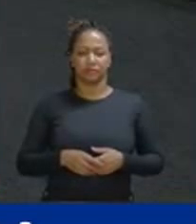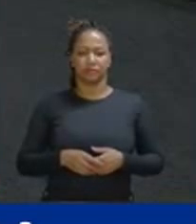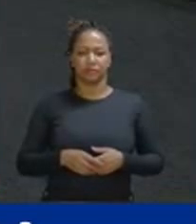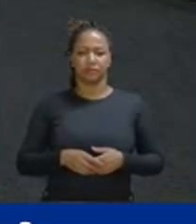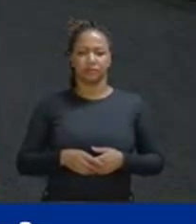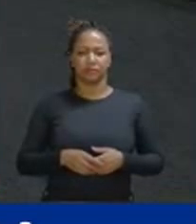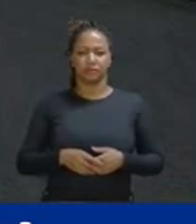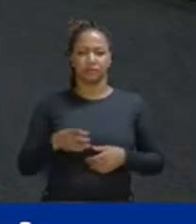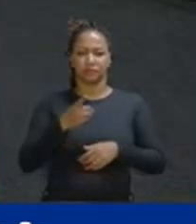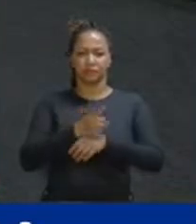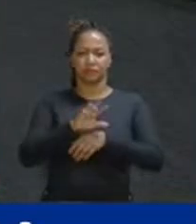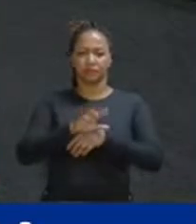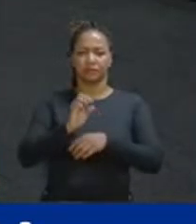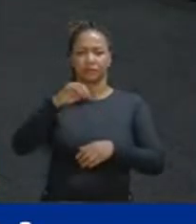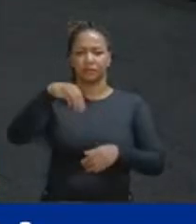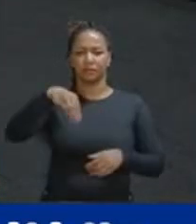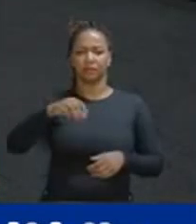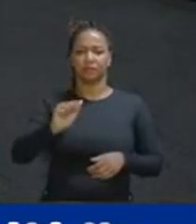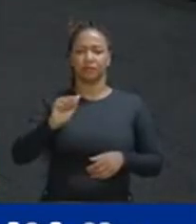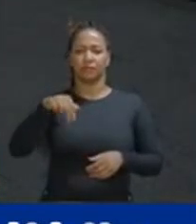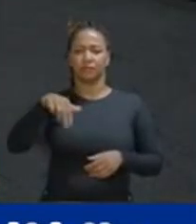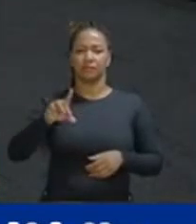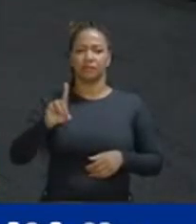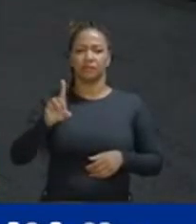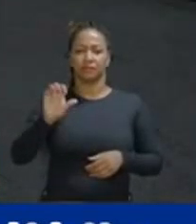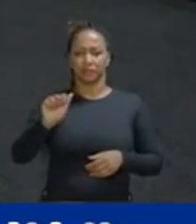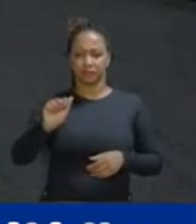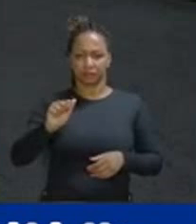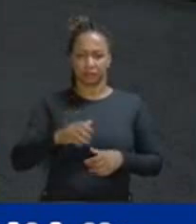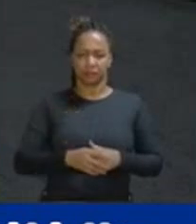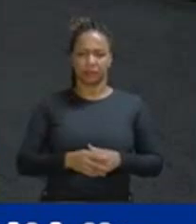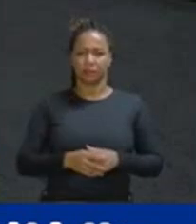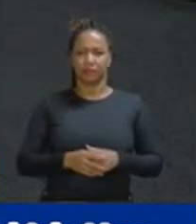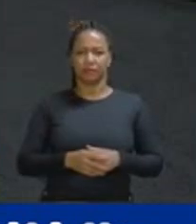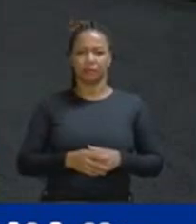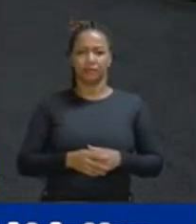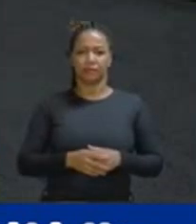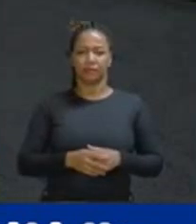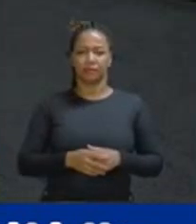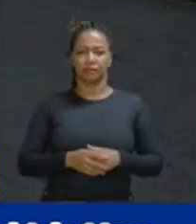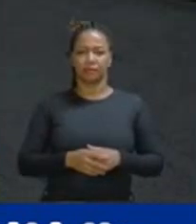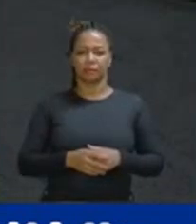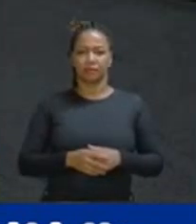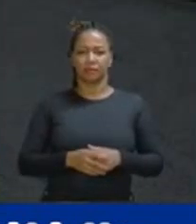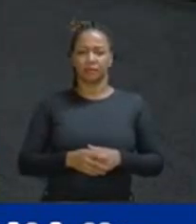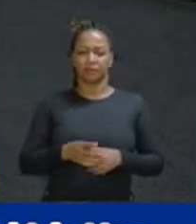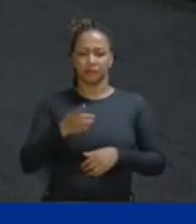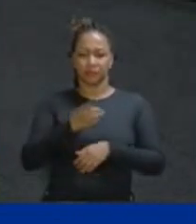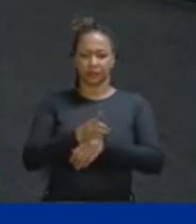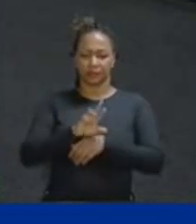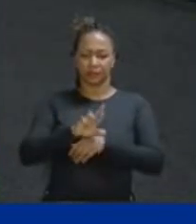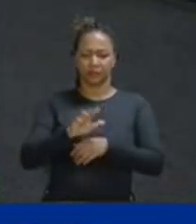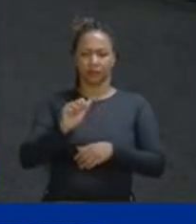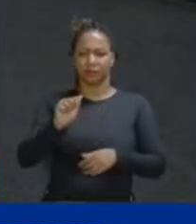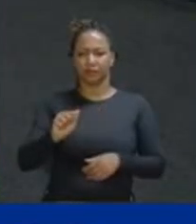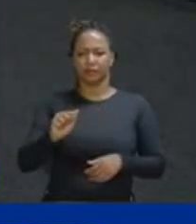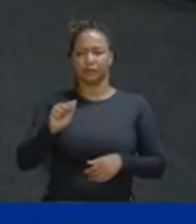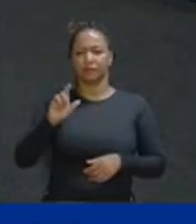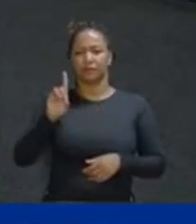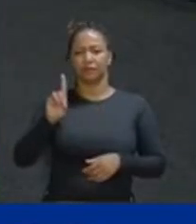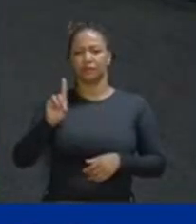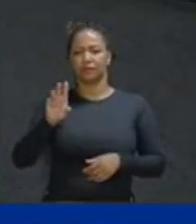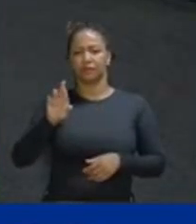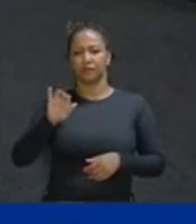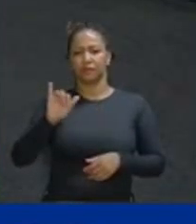Amanda. Isso, só que na verdade não vai ser a doutora Amanda que vai fazer, é a doutora Adriele. Adriele Nós não Lima. estamos... Isso, estamos